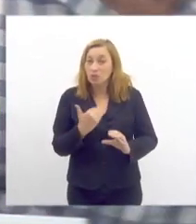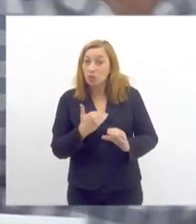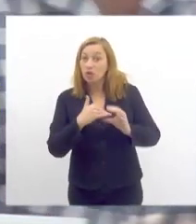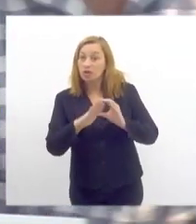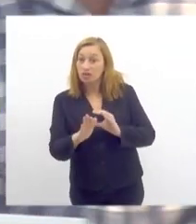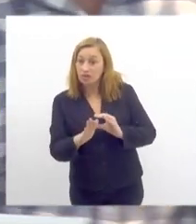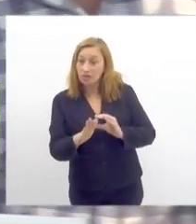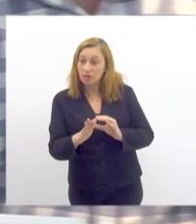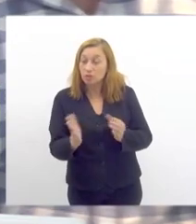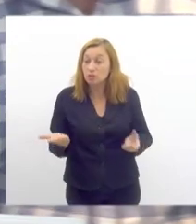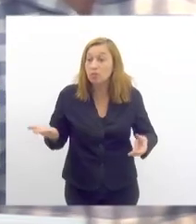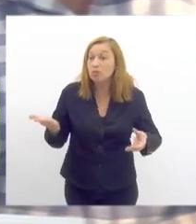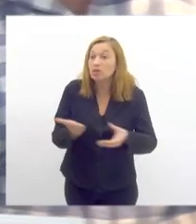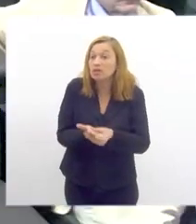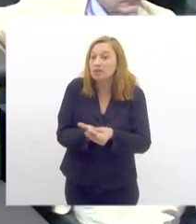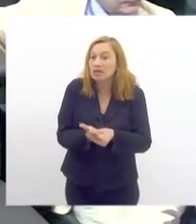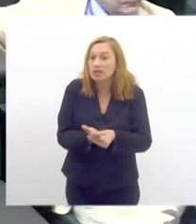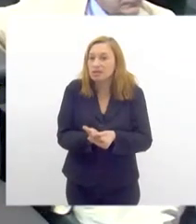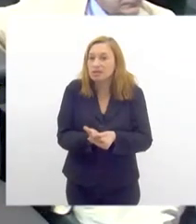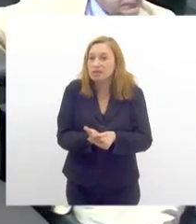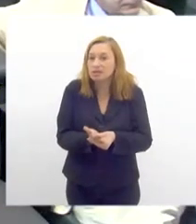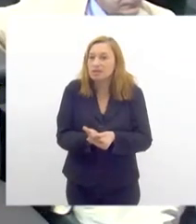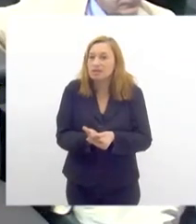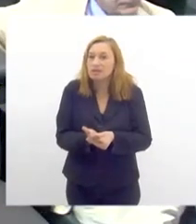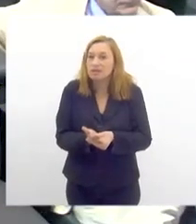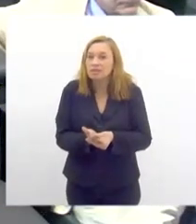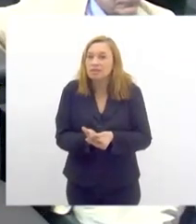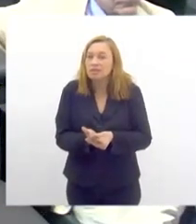O envio do processo. Obrigado.